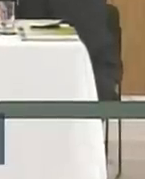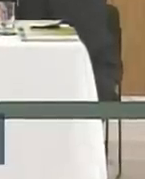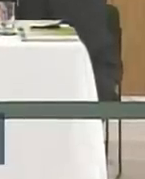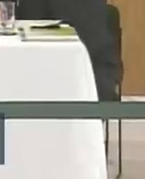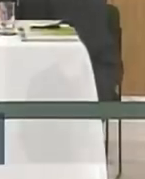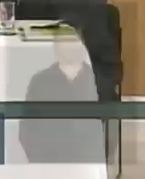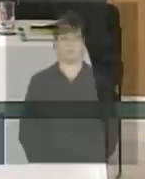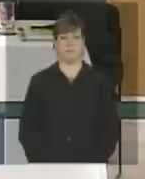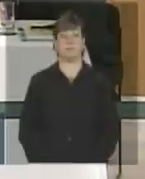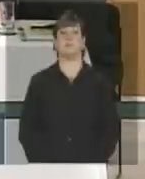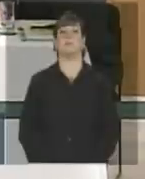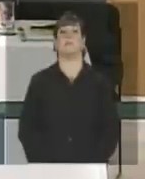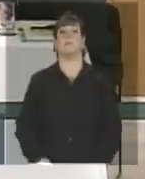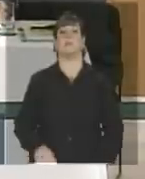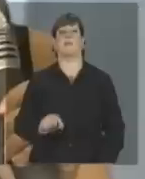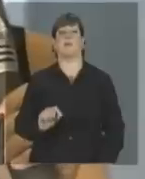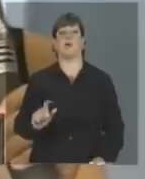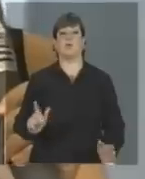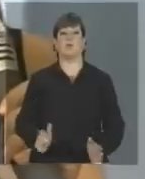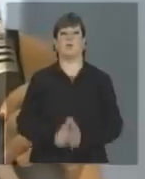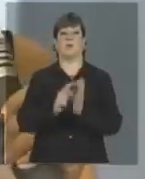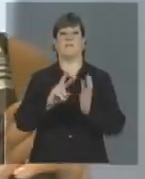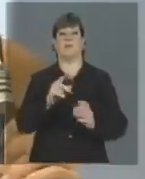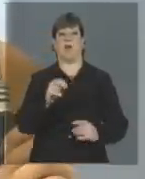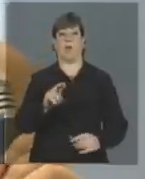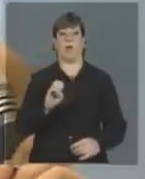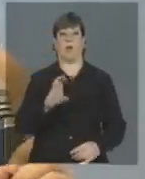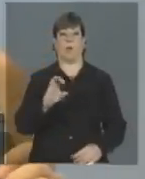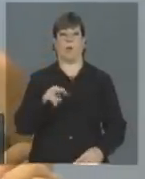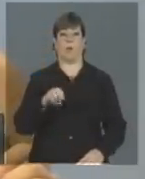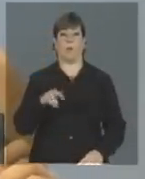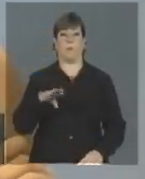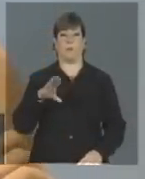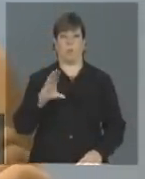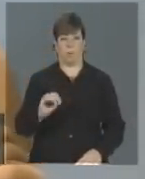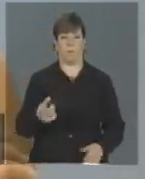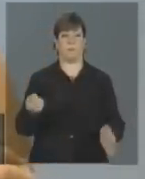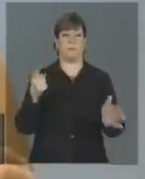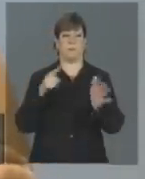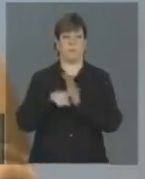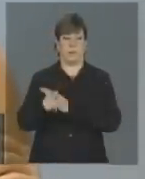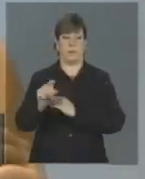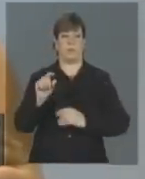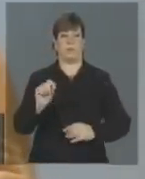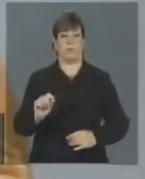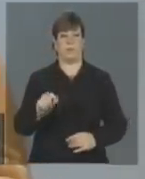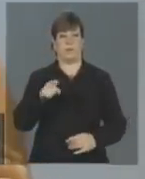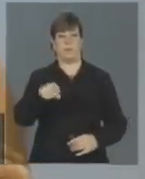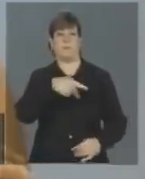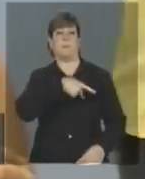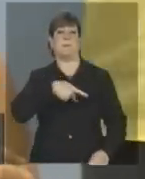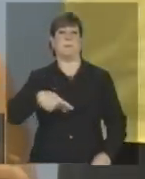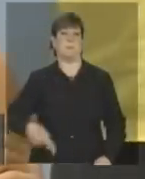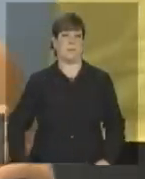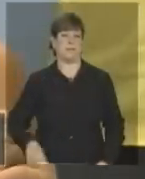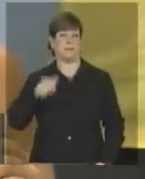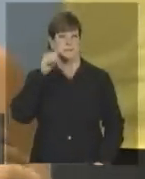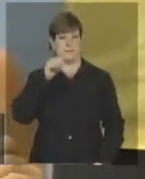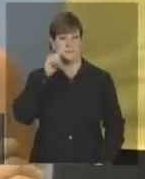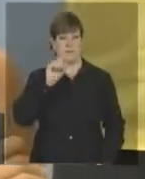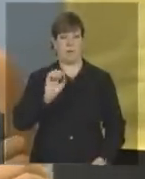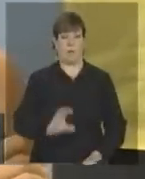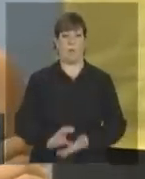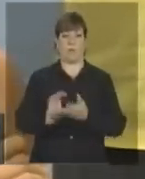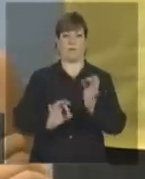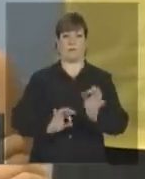Aqui atrás, meu nome é Ivna, do jornal Valor Econômico. Gostaria de fazer uma pergunta para a presidente do